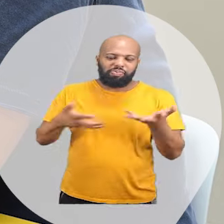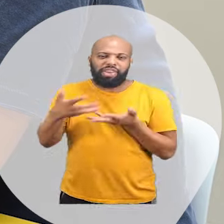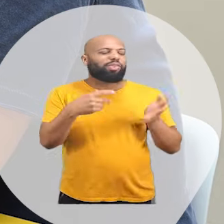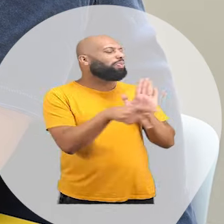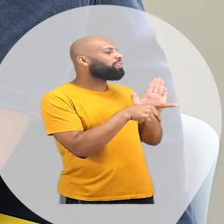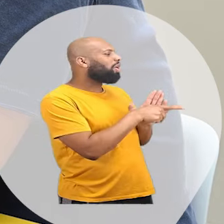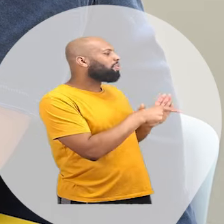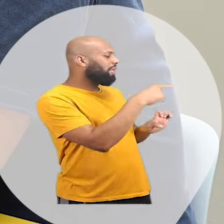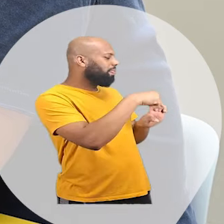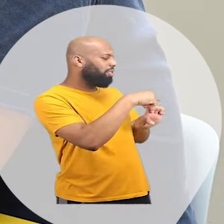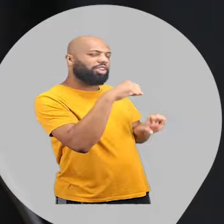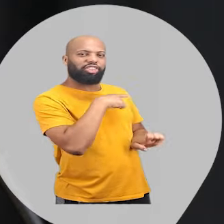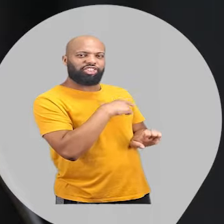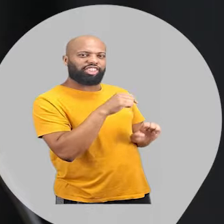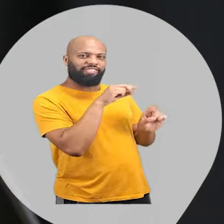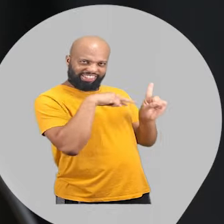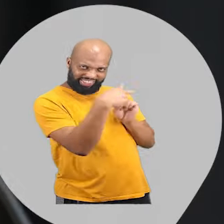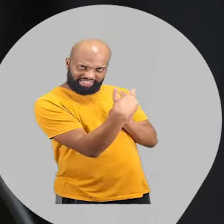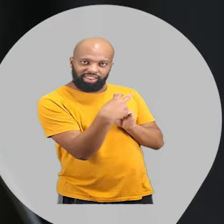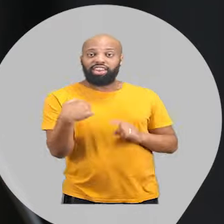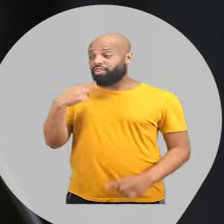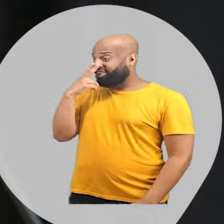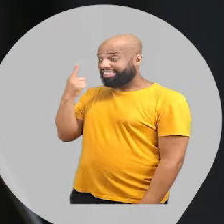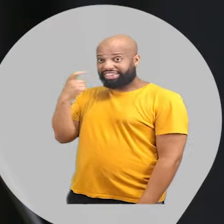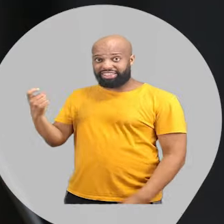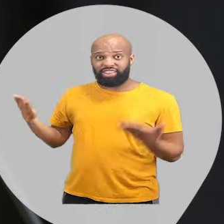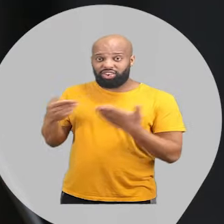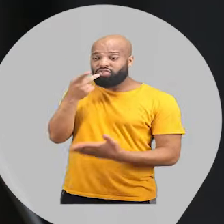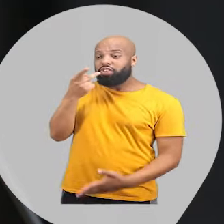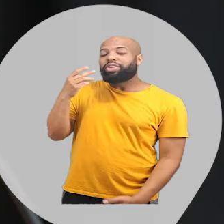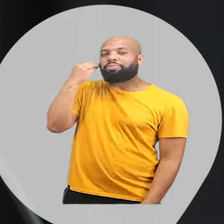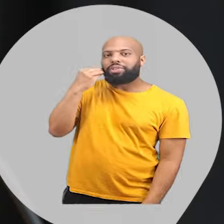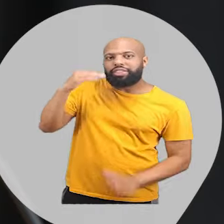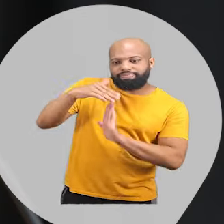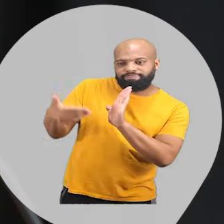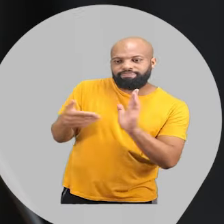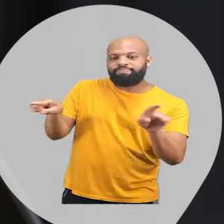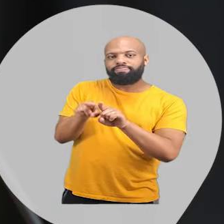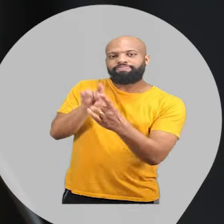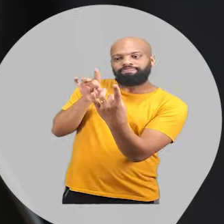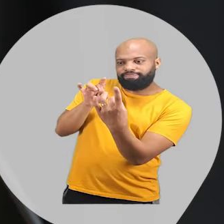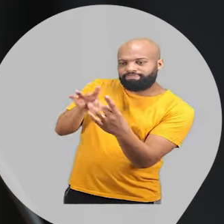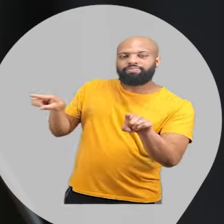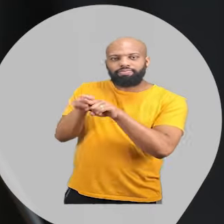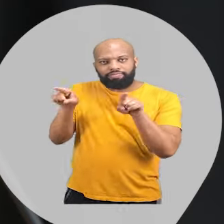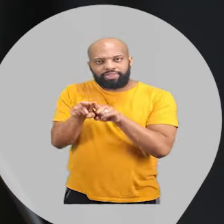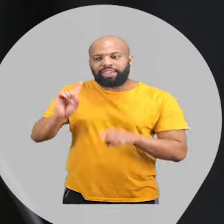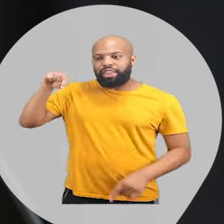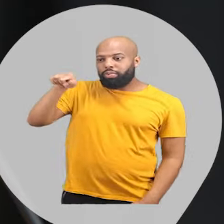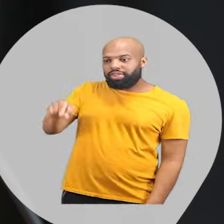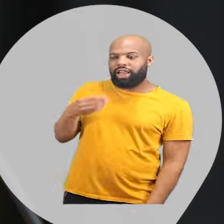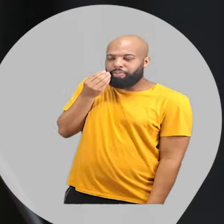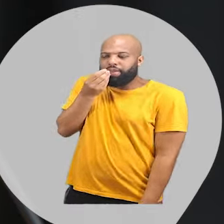empreendedores você tinha essa visão eu acho muito interessante agora que ela falou ali todas as experiências também que ela dá para um empreendedor depois